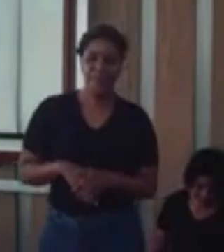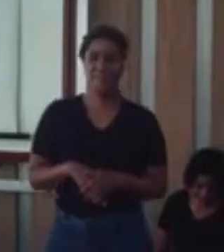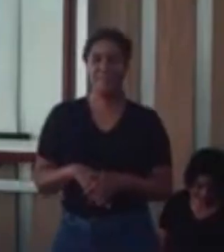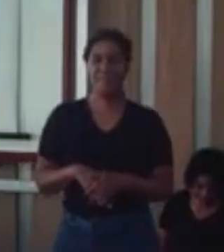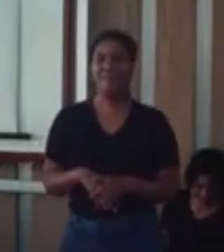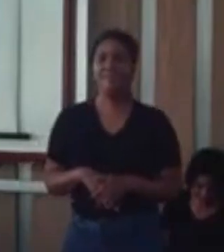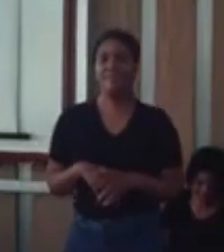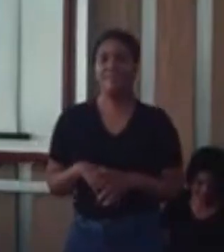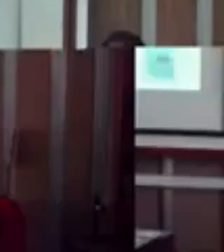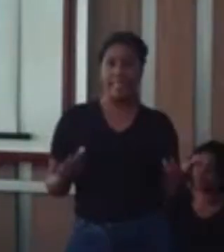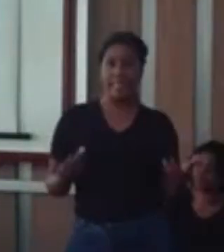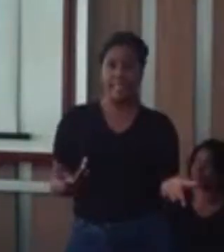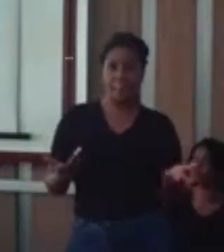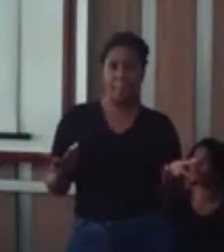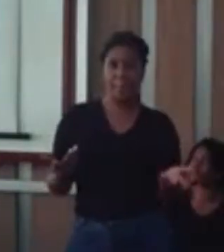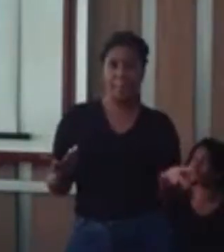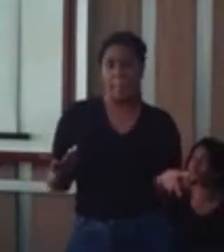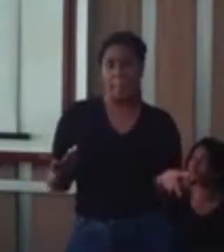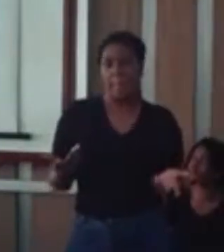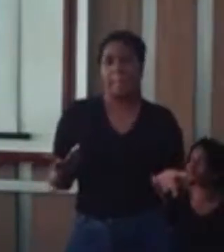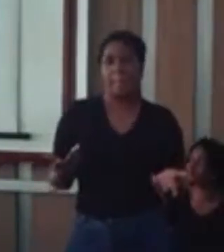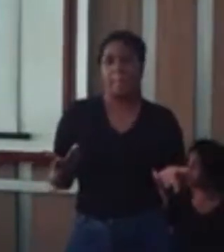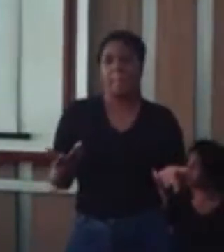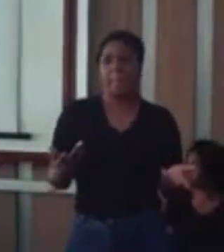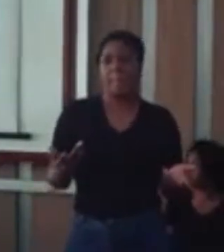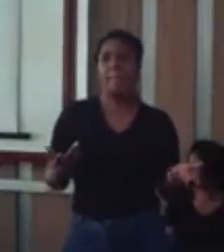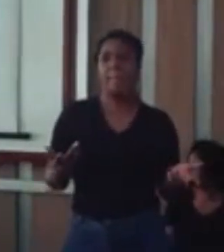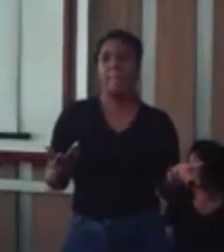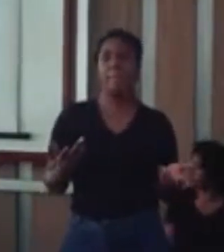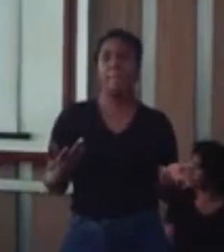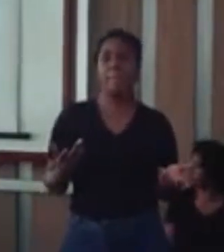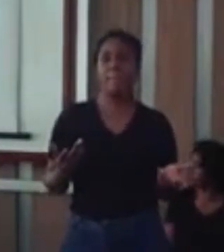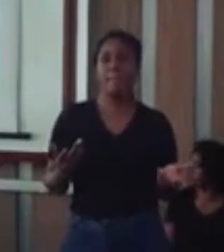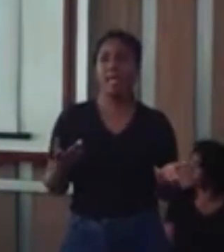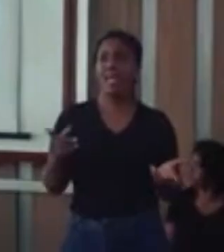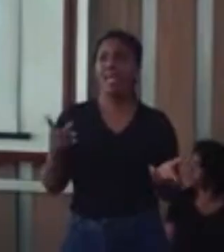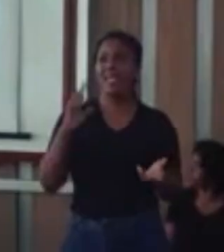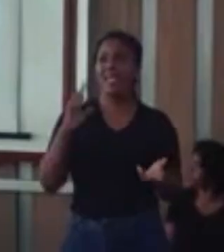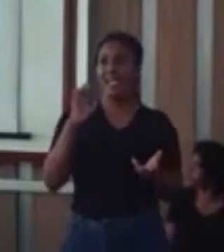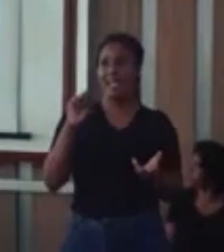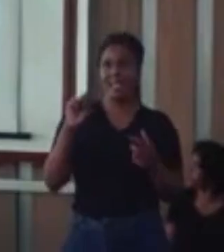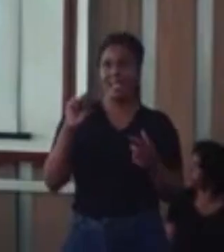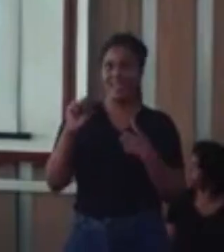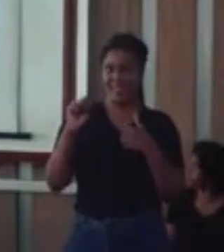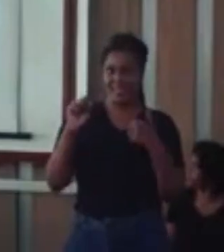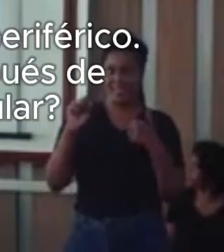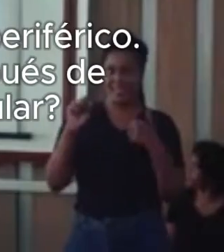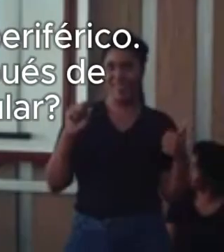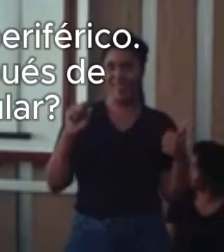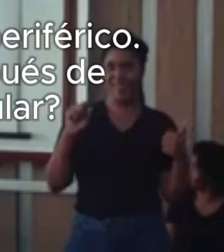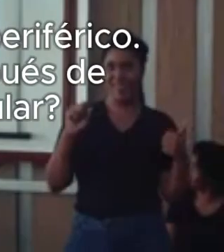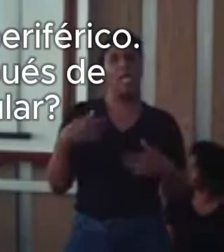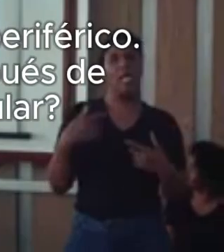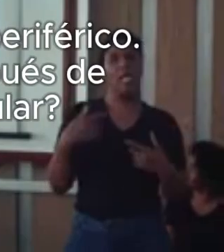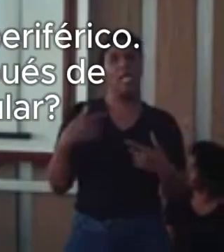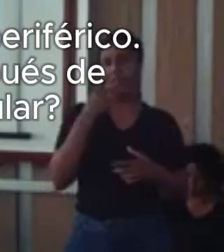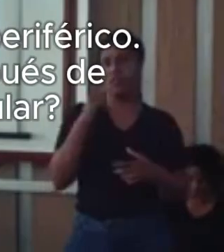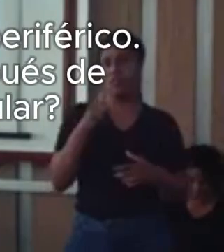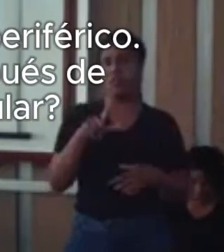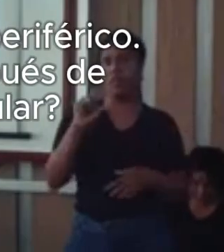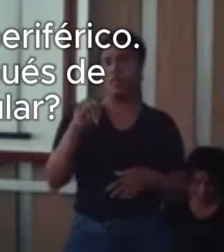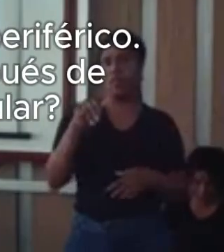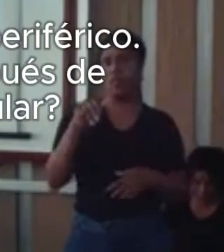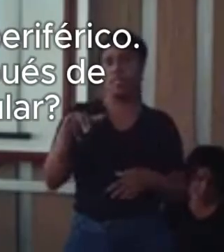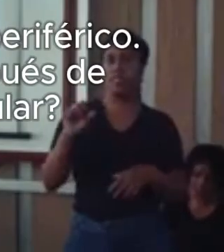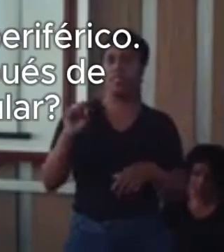Então, aí, quando tiver o TS, sou eu, já falei, né? Então, recapitulando, a laminina está no sistema nervoso